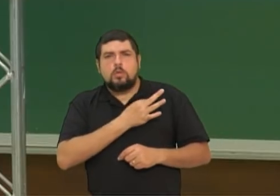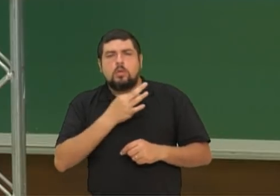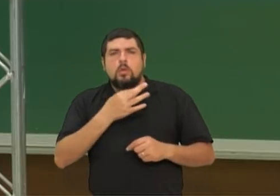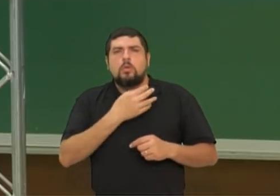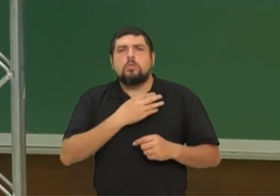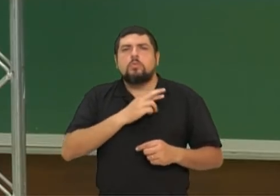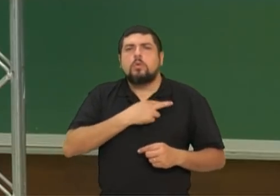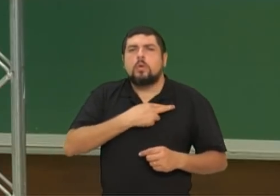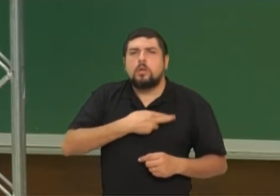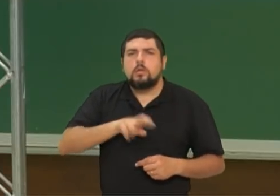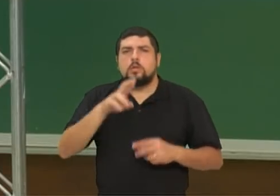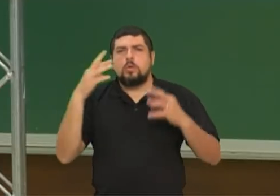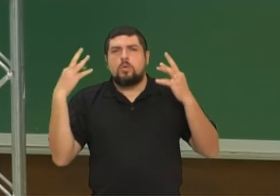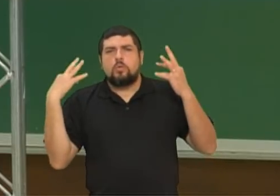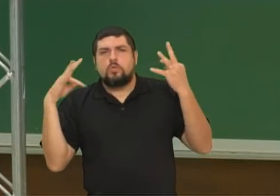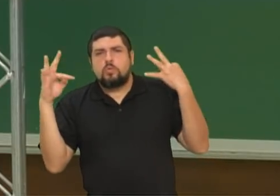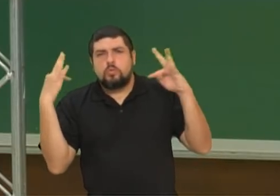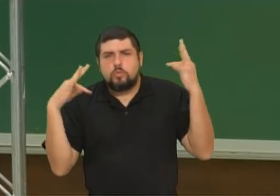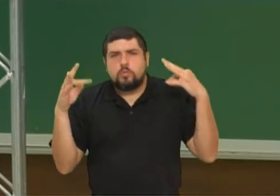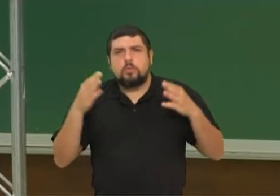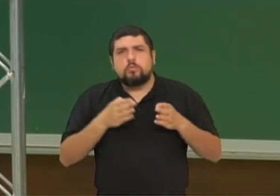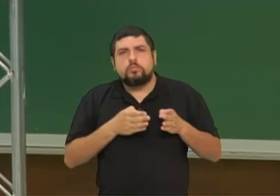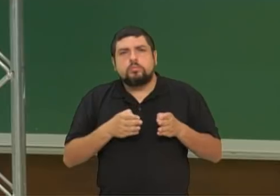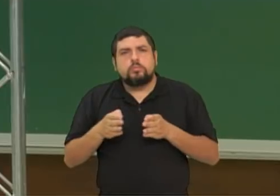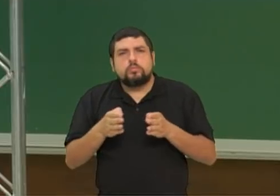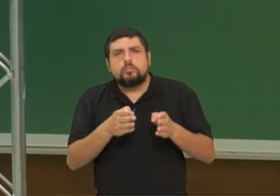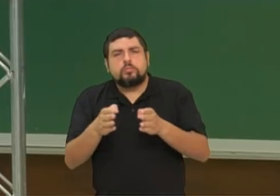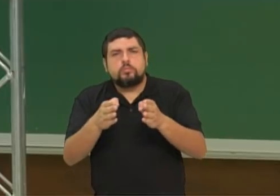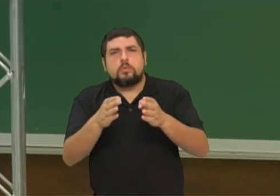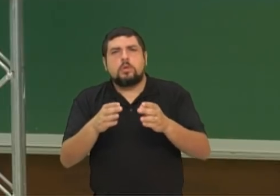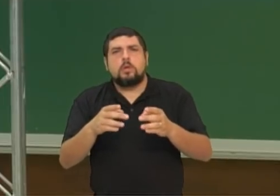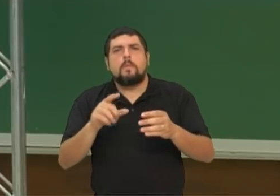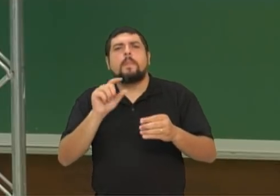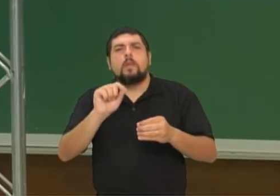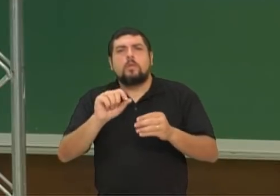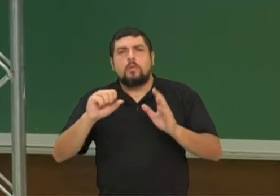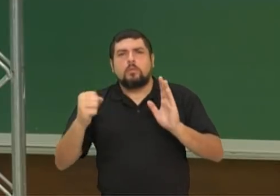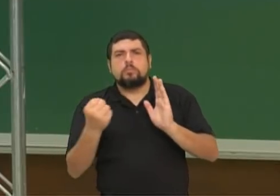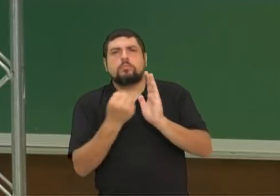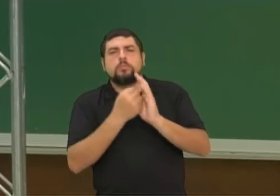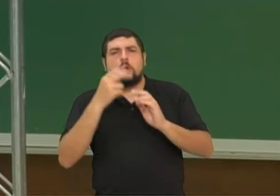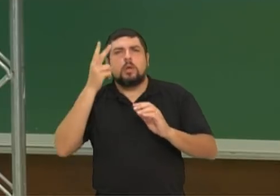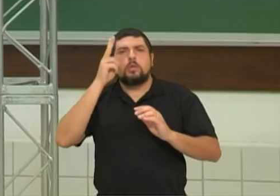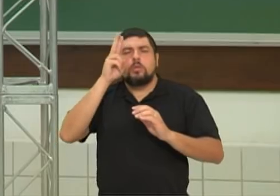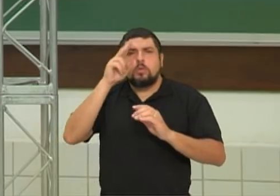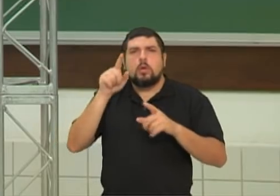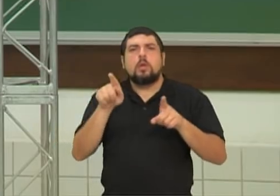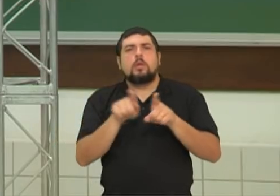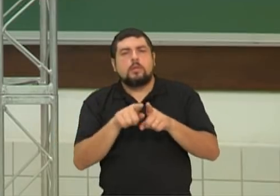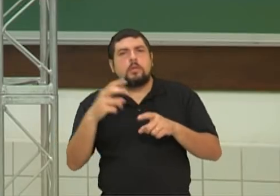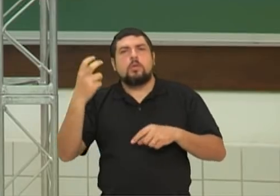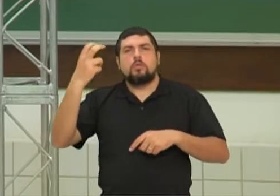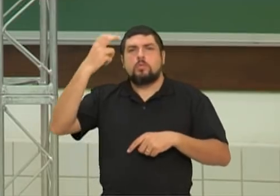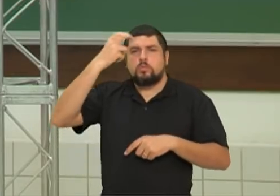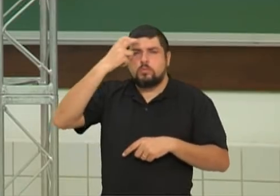nosso estado, que além de ser patrimônio histórico, também é cultura, também é